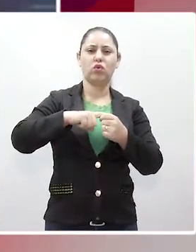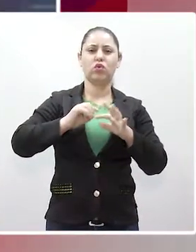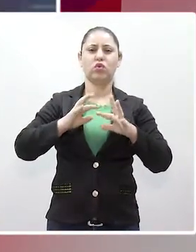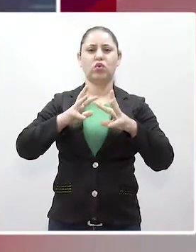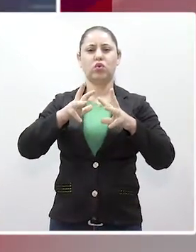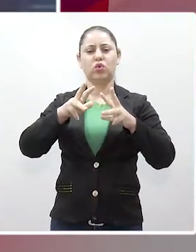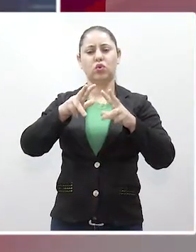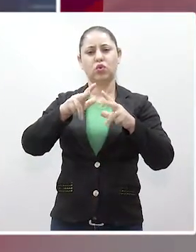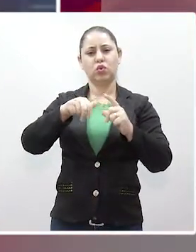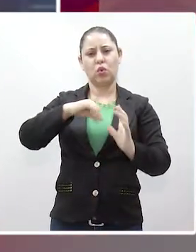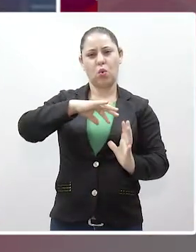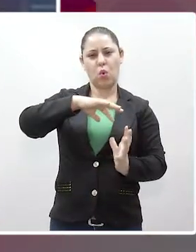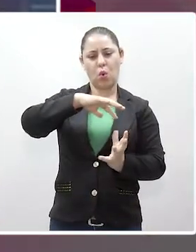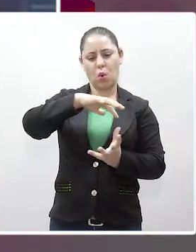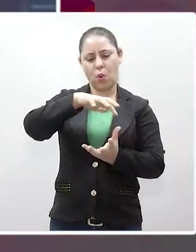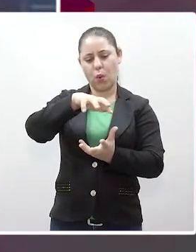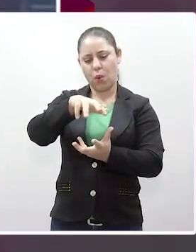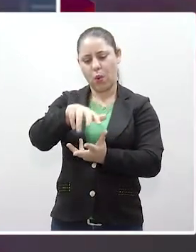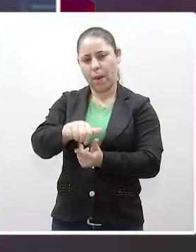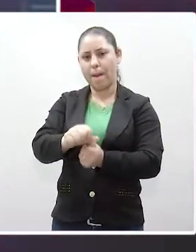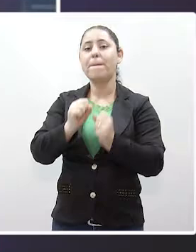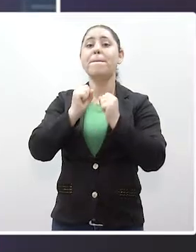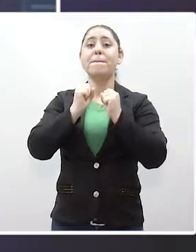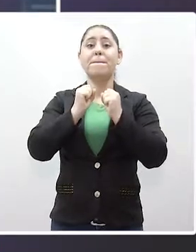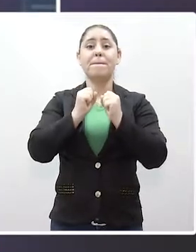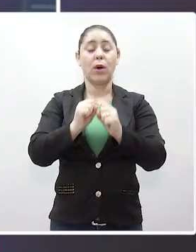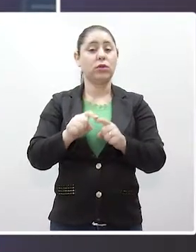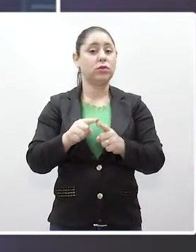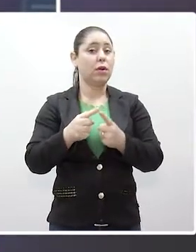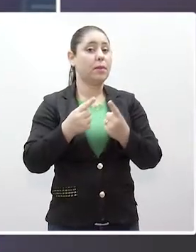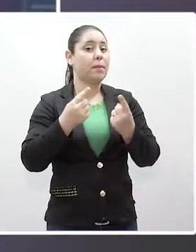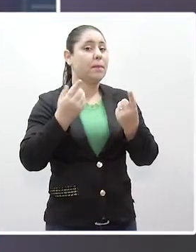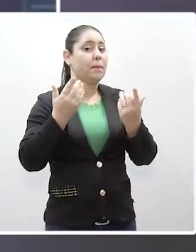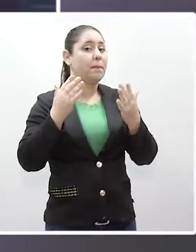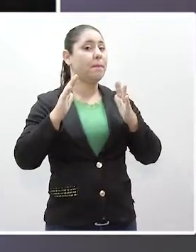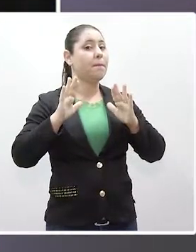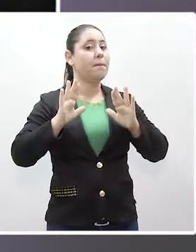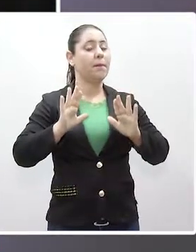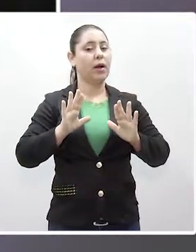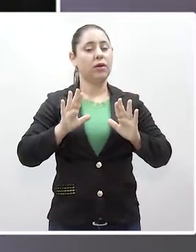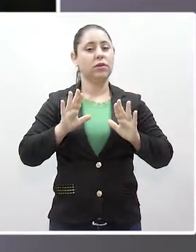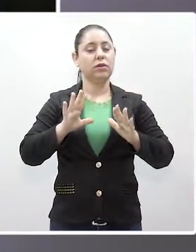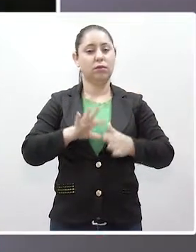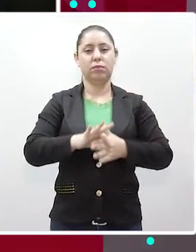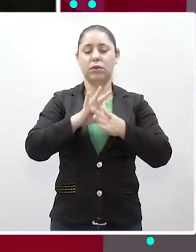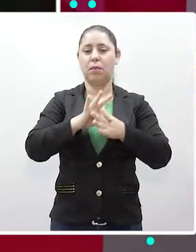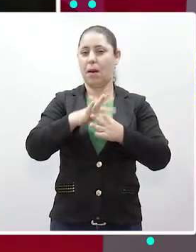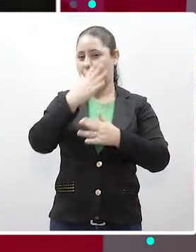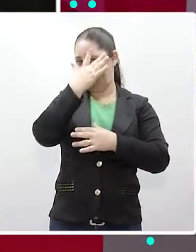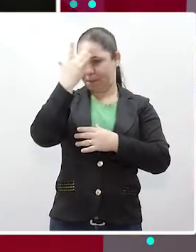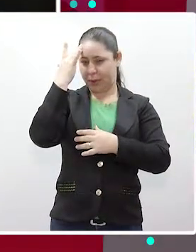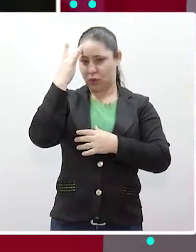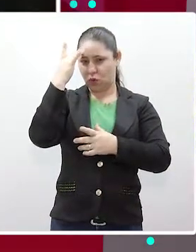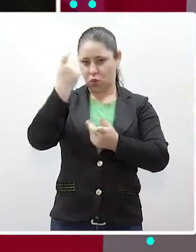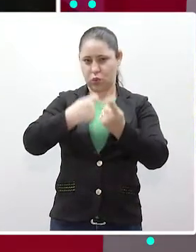todo o globo, da economia de todo o globo é possível, mas, inclusive, esses principais atores econômicos do mundo,